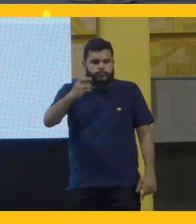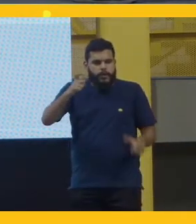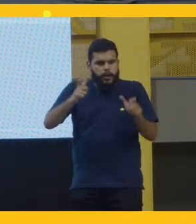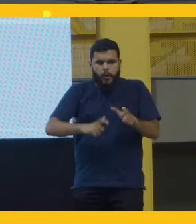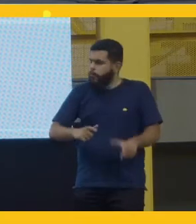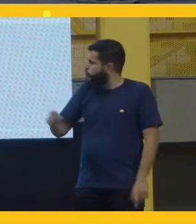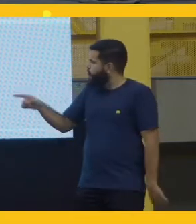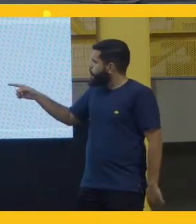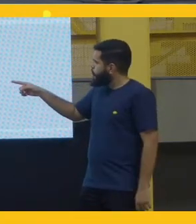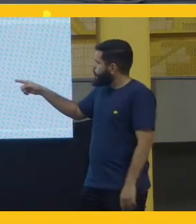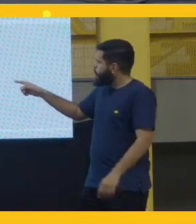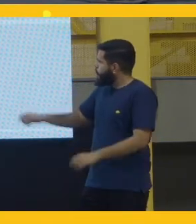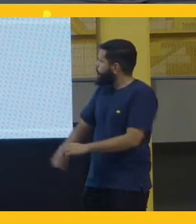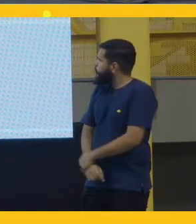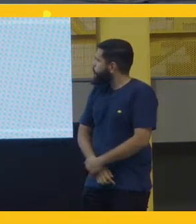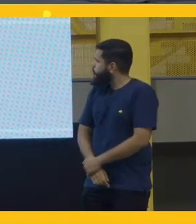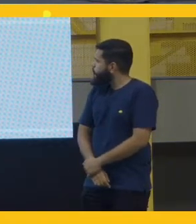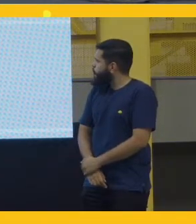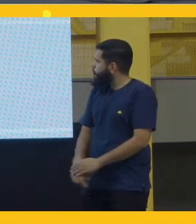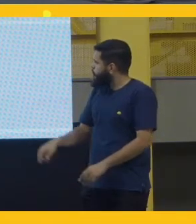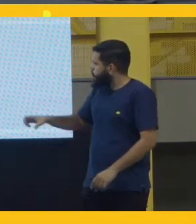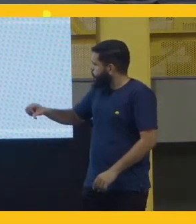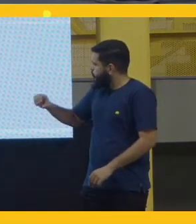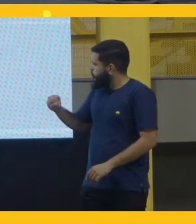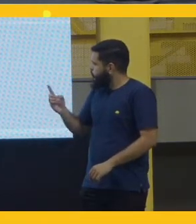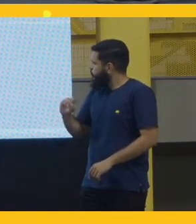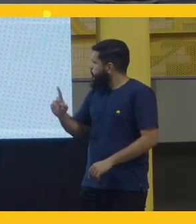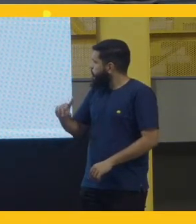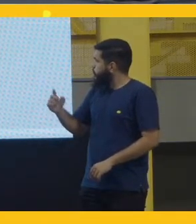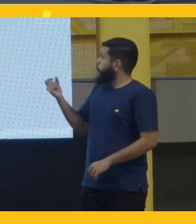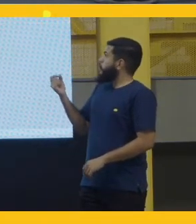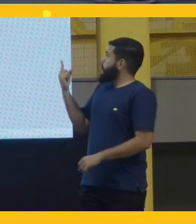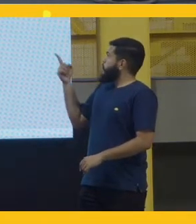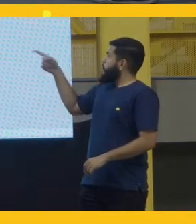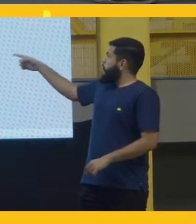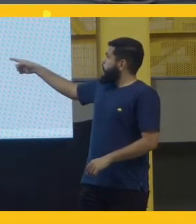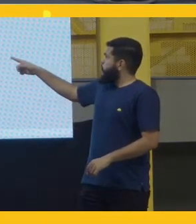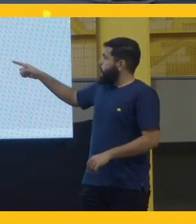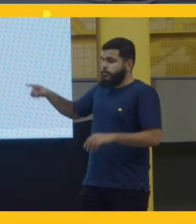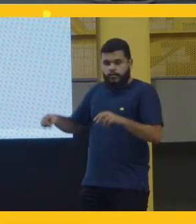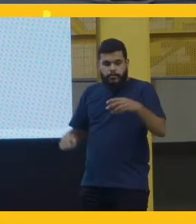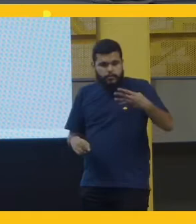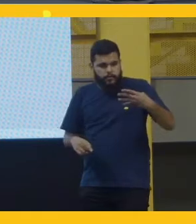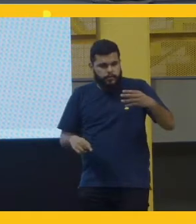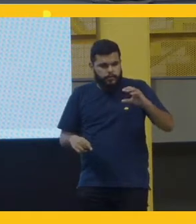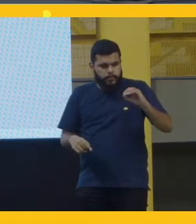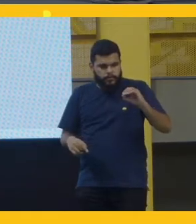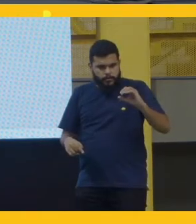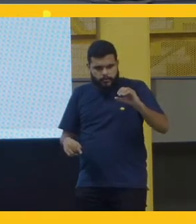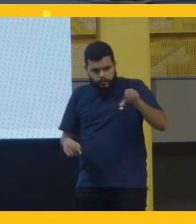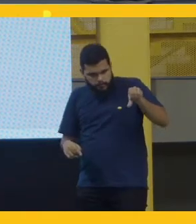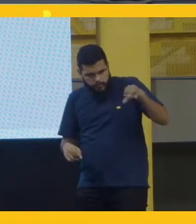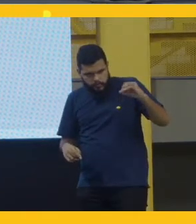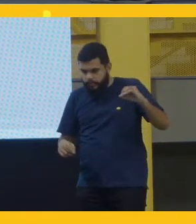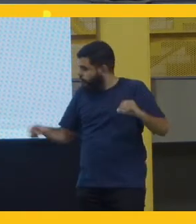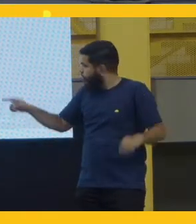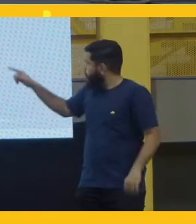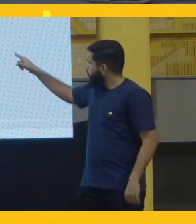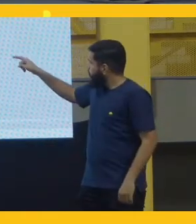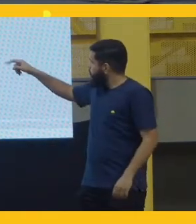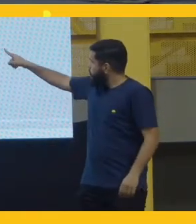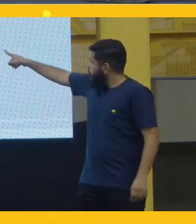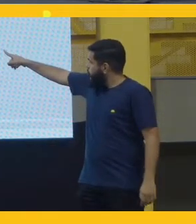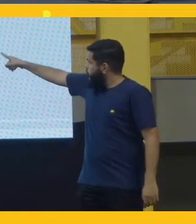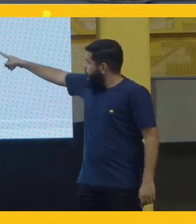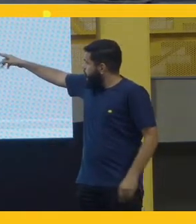430? Não. 490? Não. Opa! Aqui entre 490